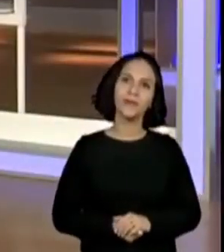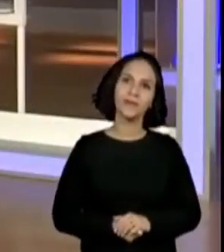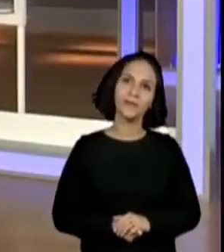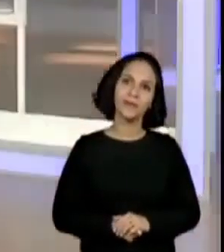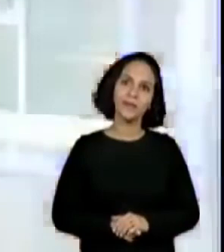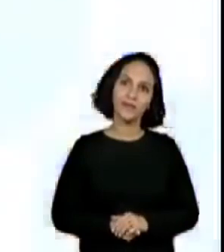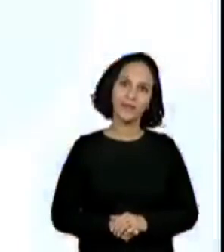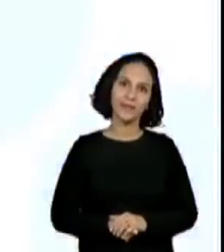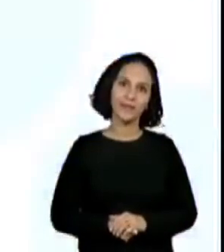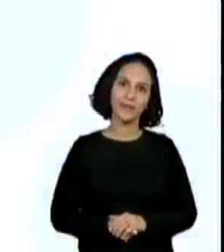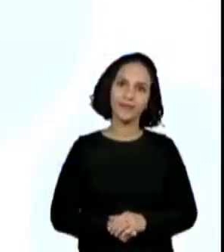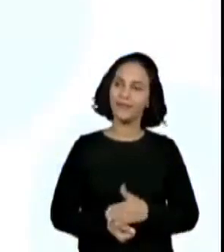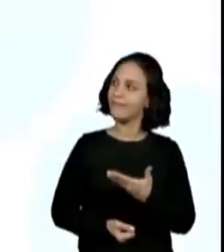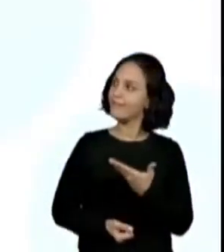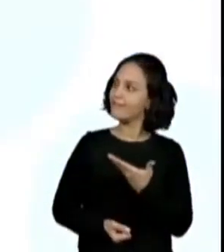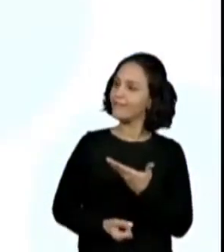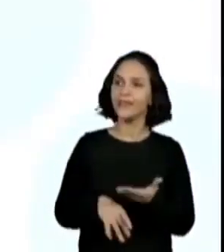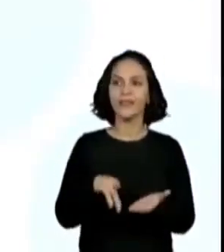vocês